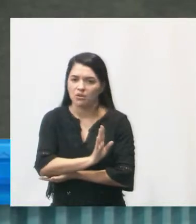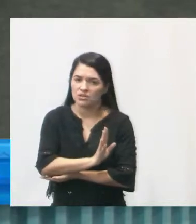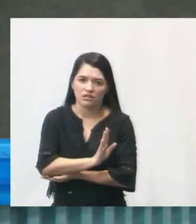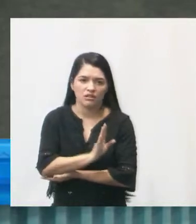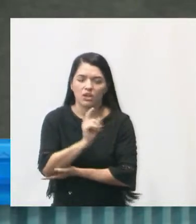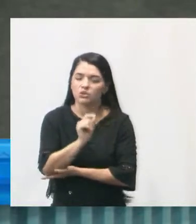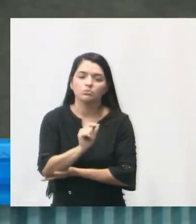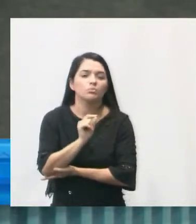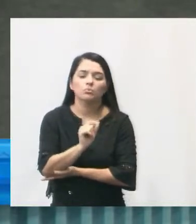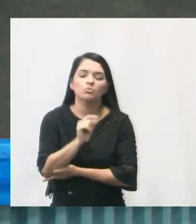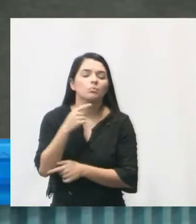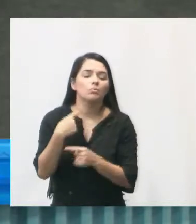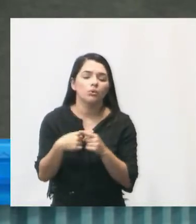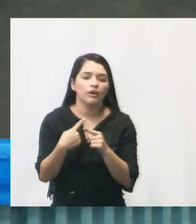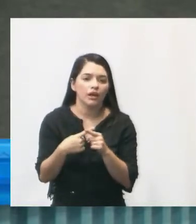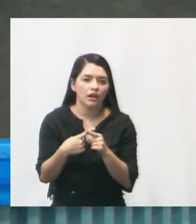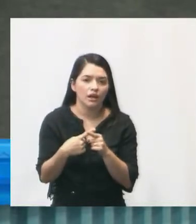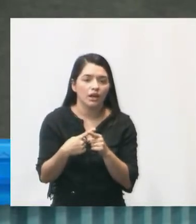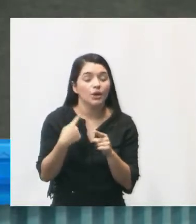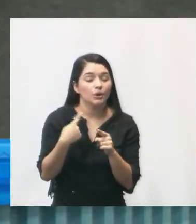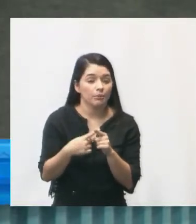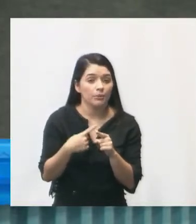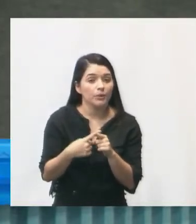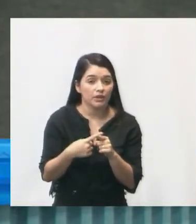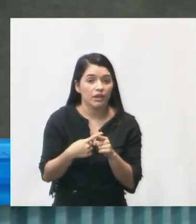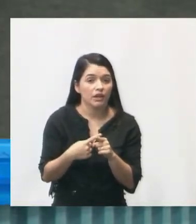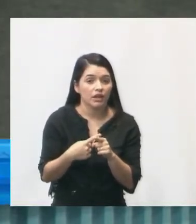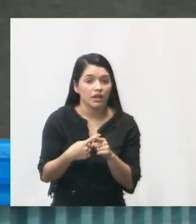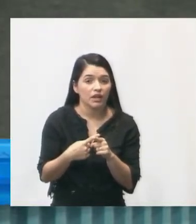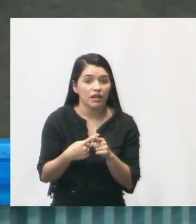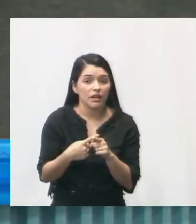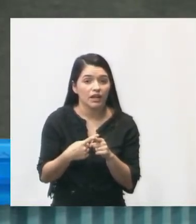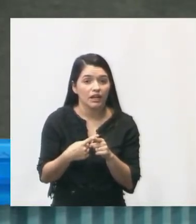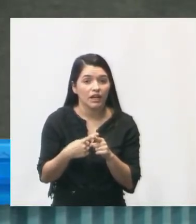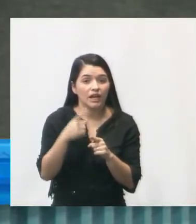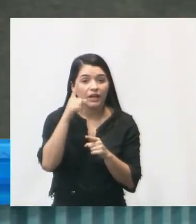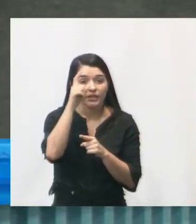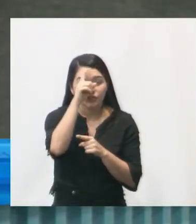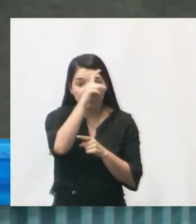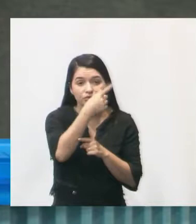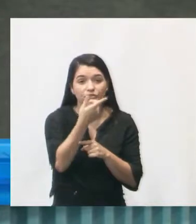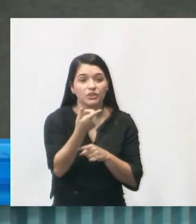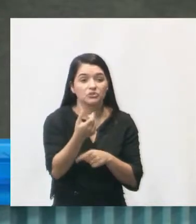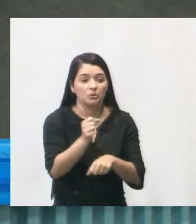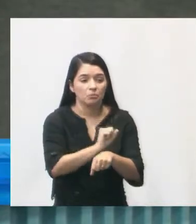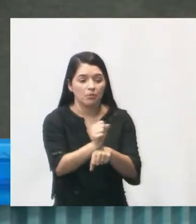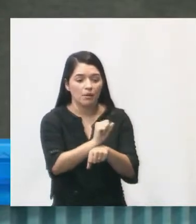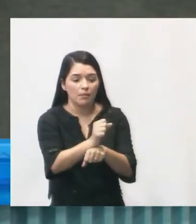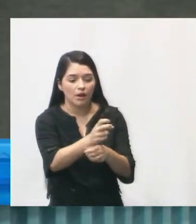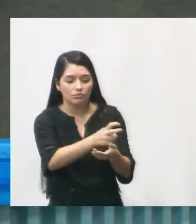quê? Porque vai ficar difícil manobrar. Vai ficar mais difícil manobrar.